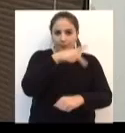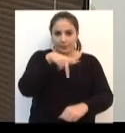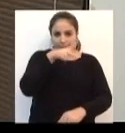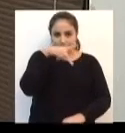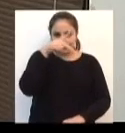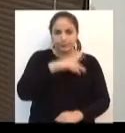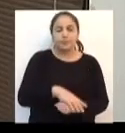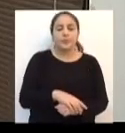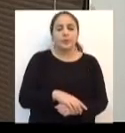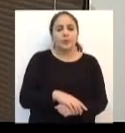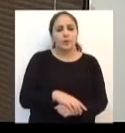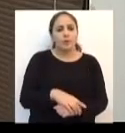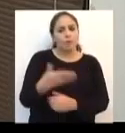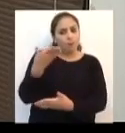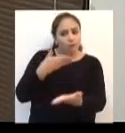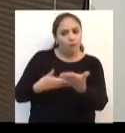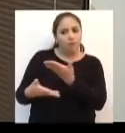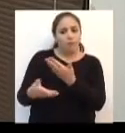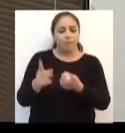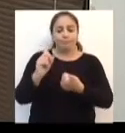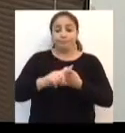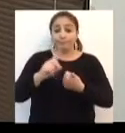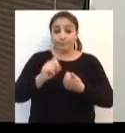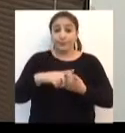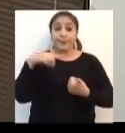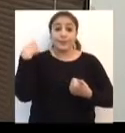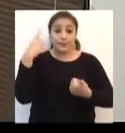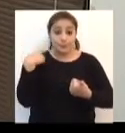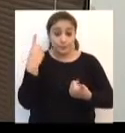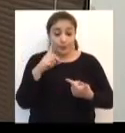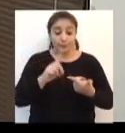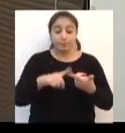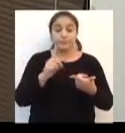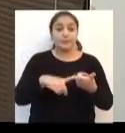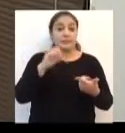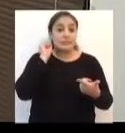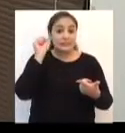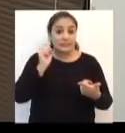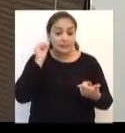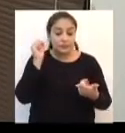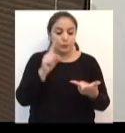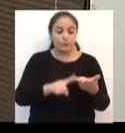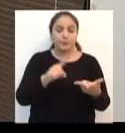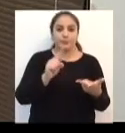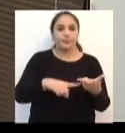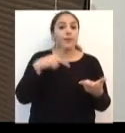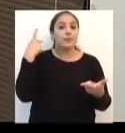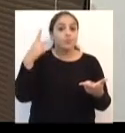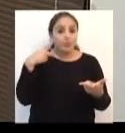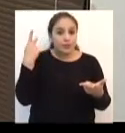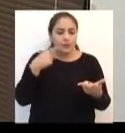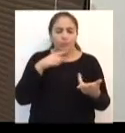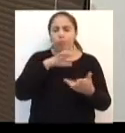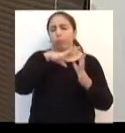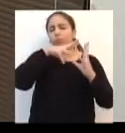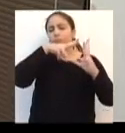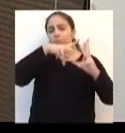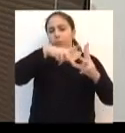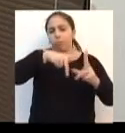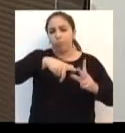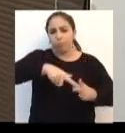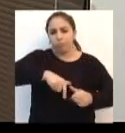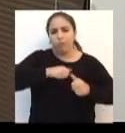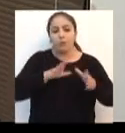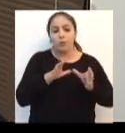desse partido, ele envolve deputados, ele envolve senadores, ele envolve vereadores, ele envolve